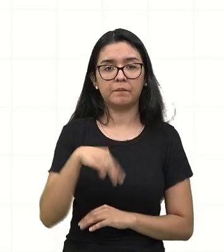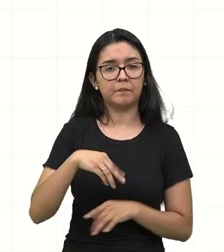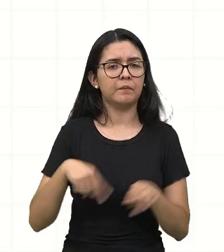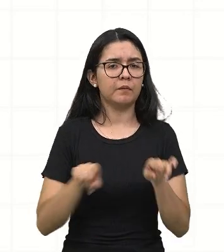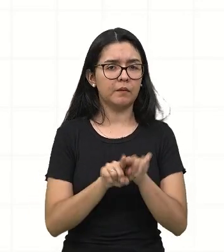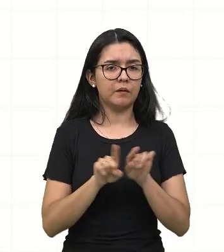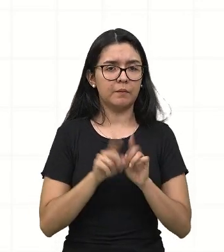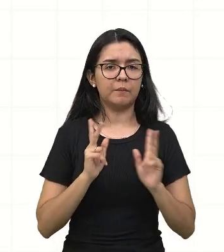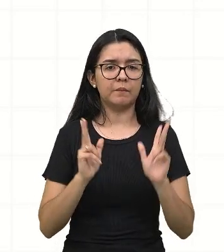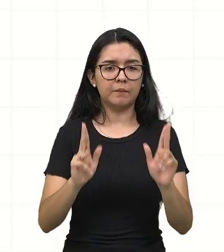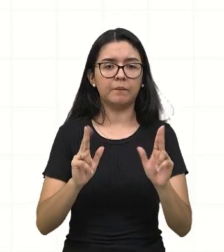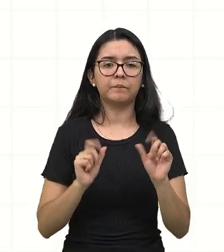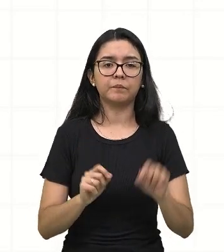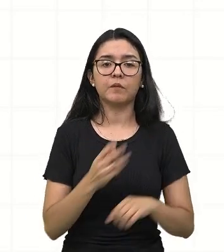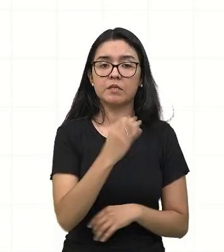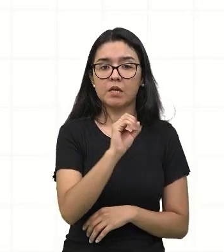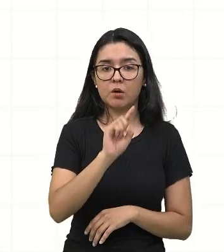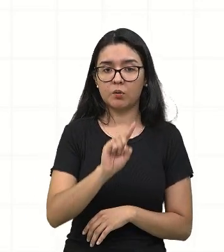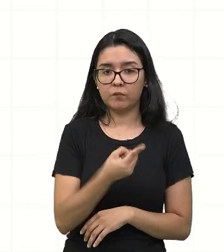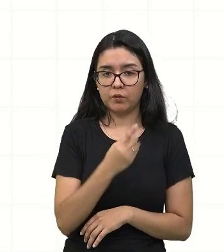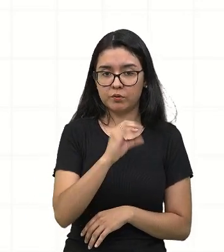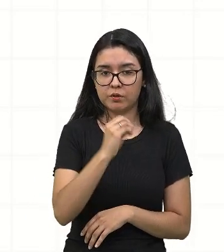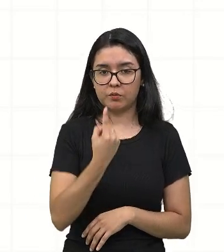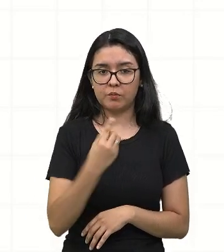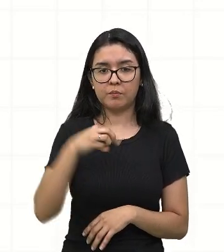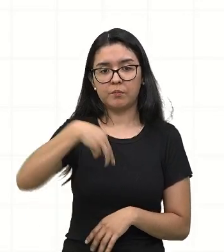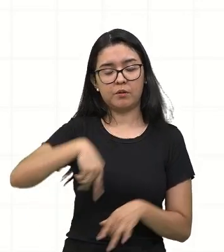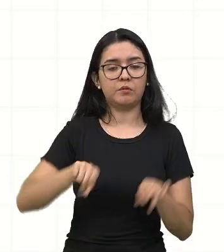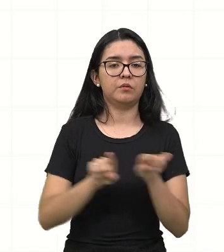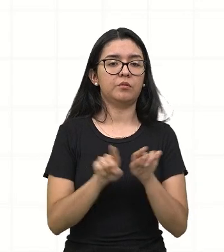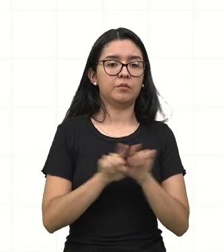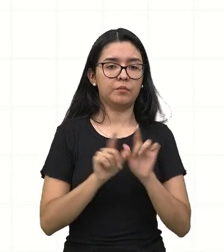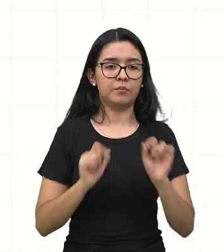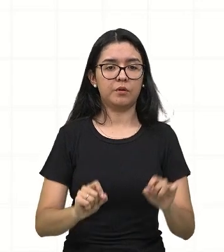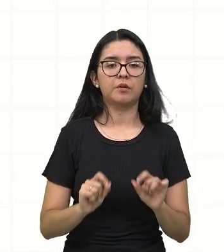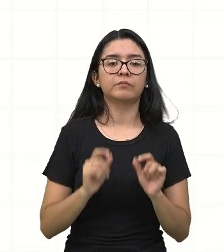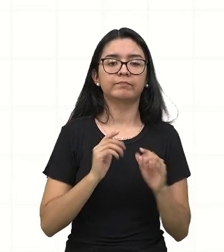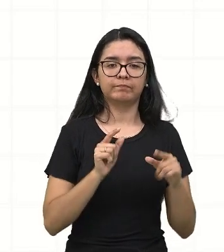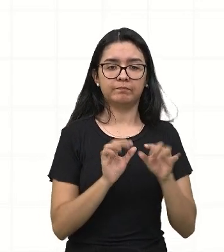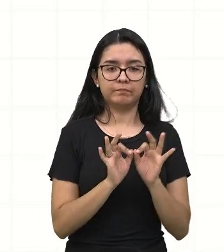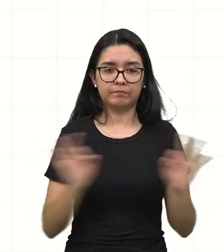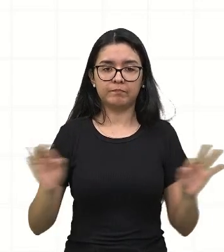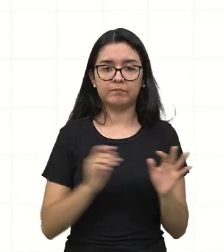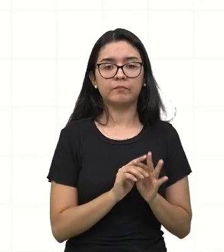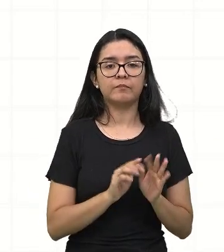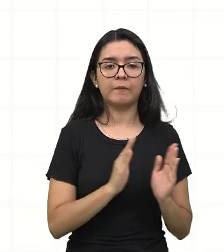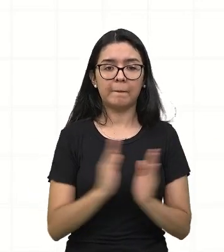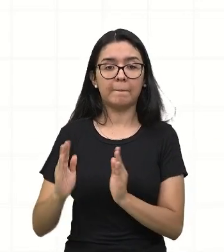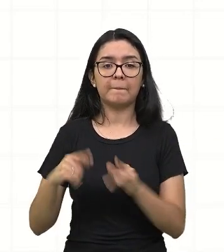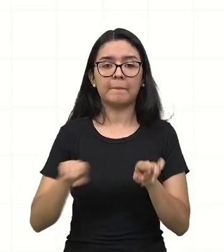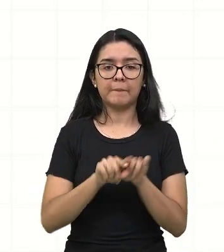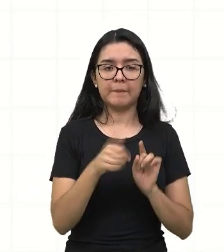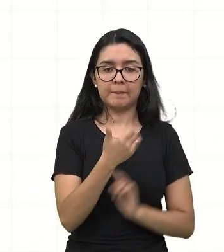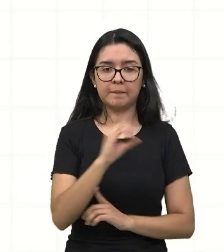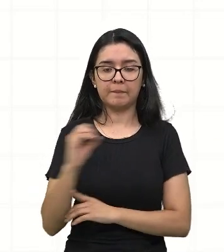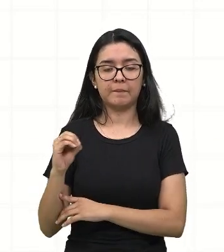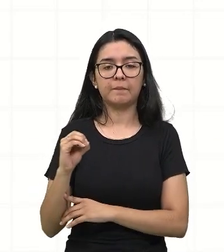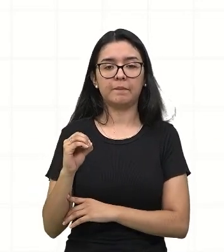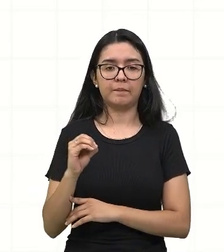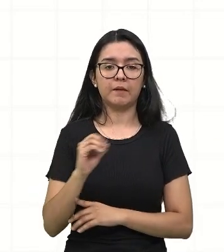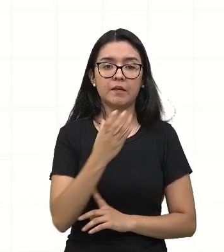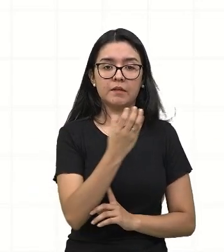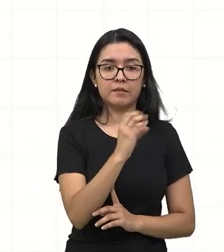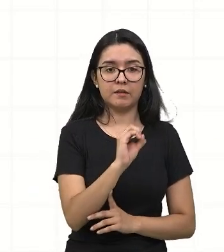a 0,1 metro, que é igual a 1 metro dividido em 100 partes, representamos uma parte, quer dizer